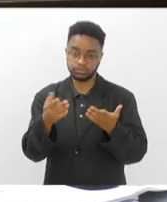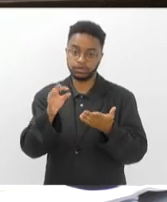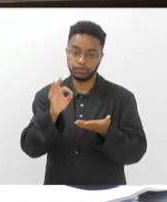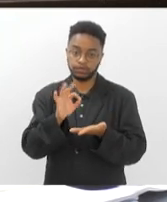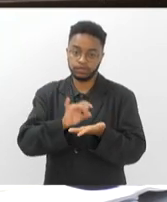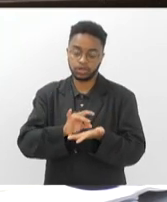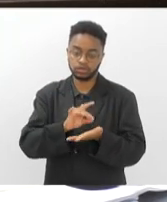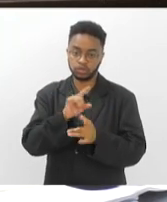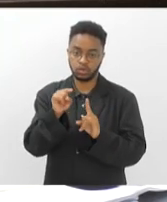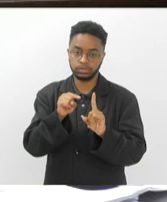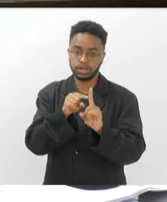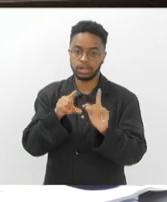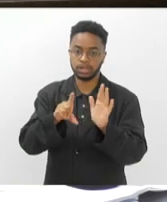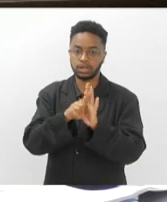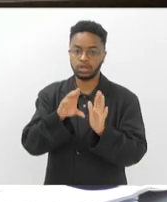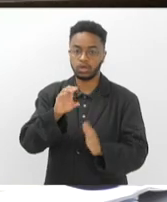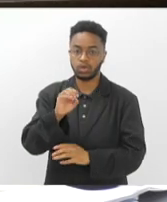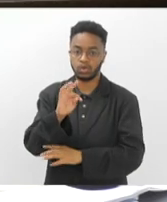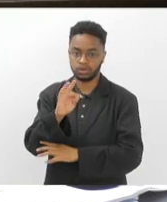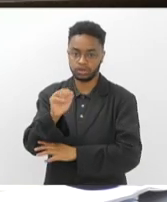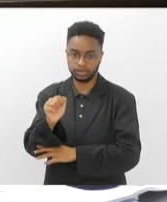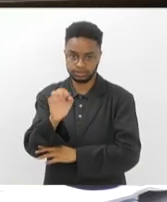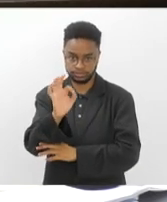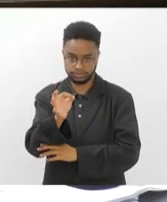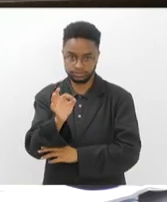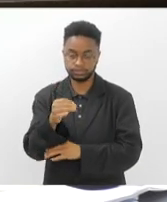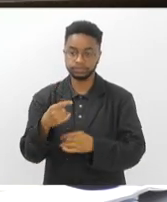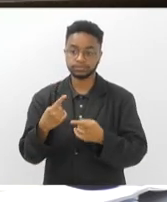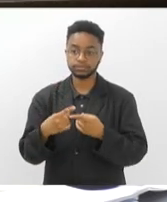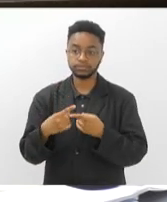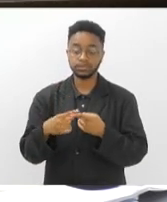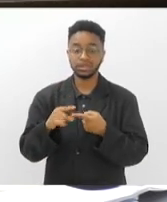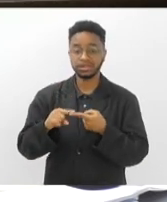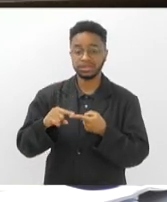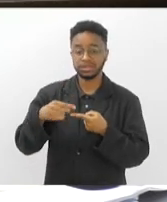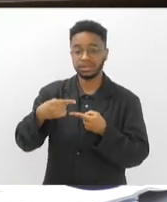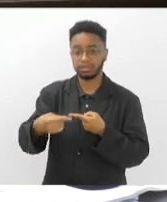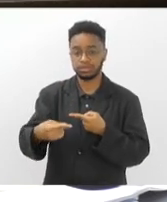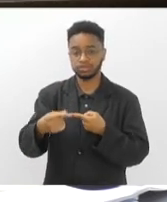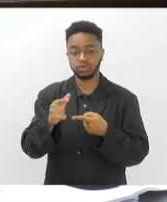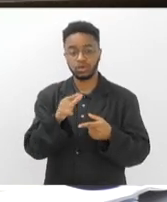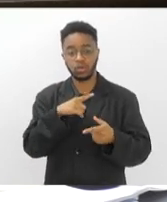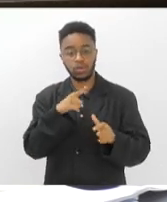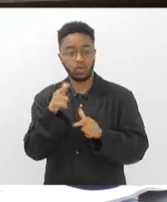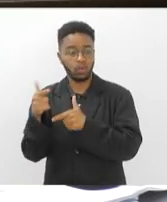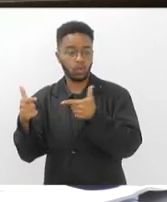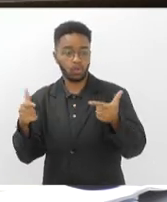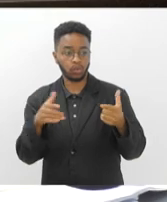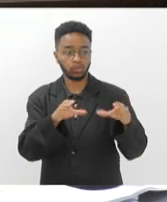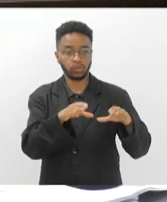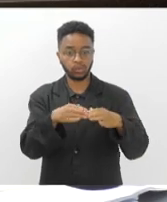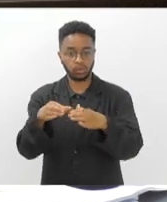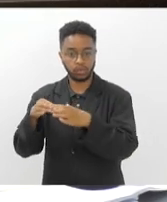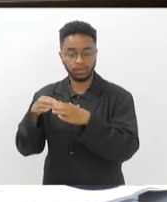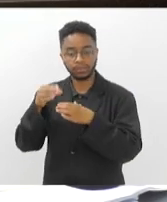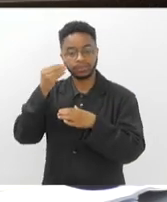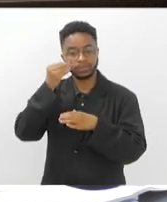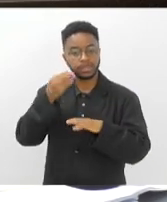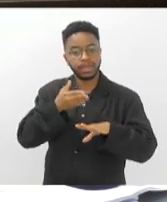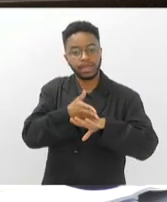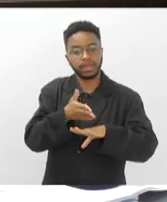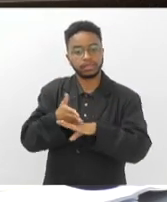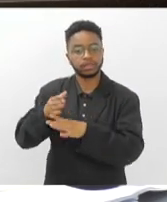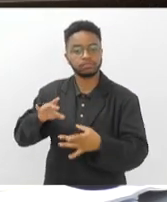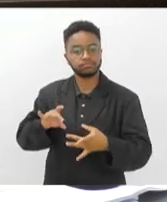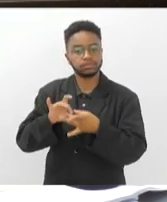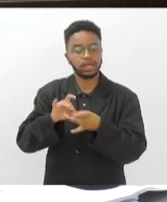lei de cotas. O que, senão, daqui a pouco, outras categorias vão entrando na lei de